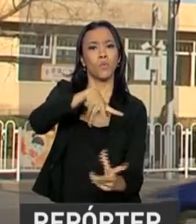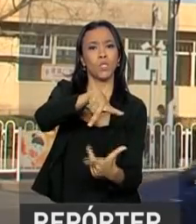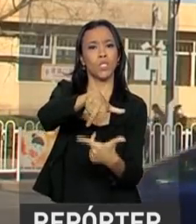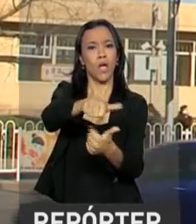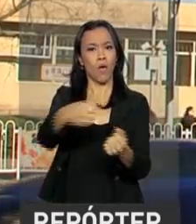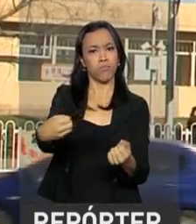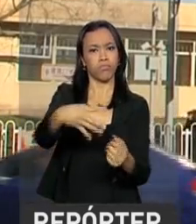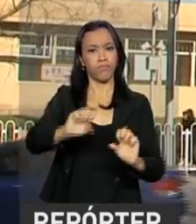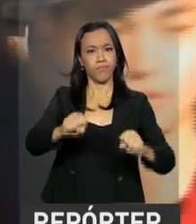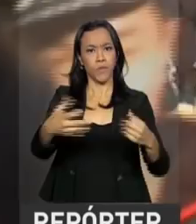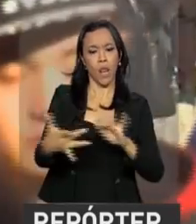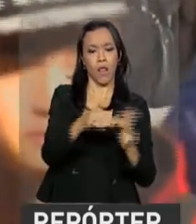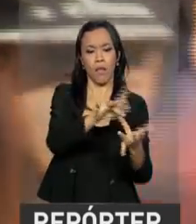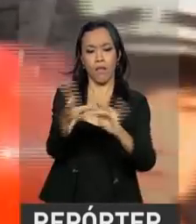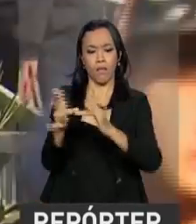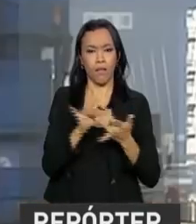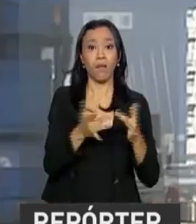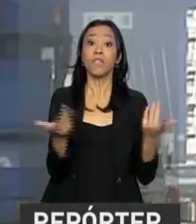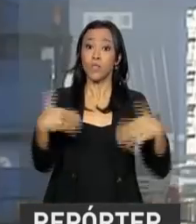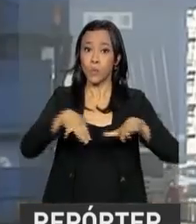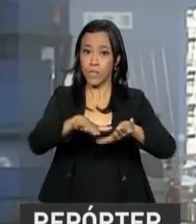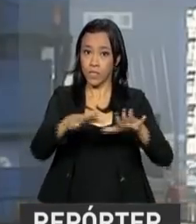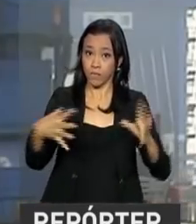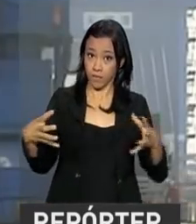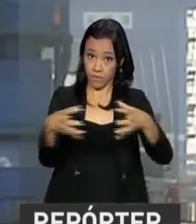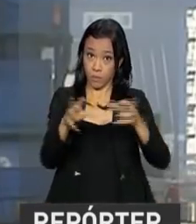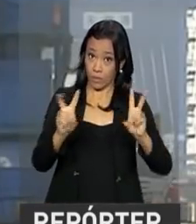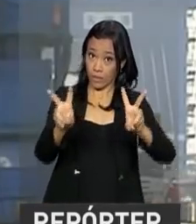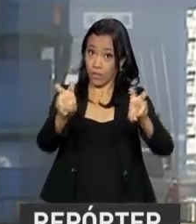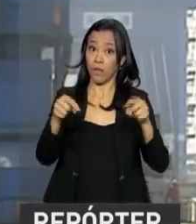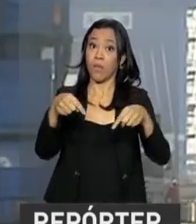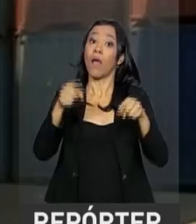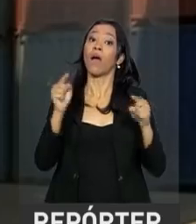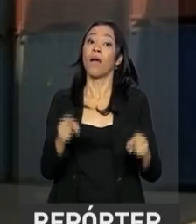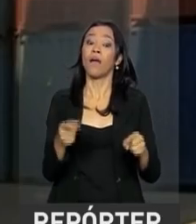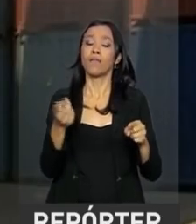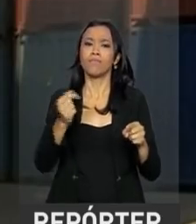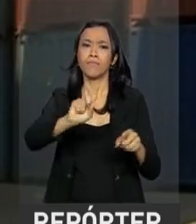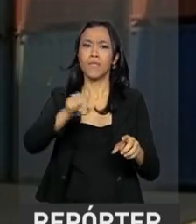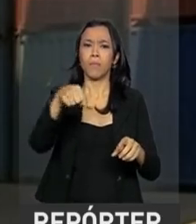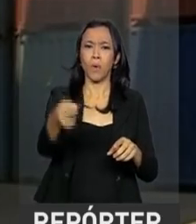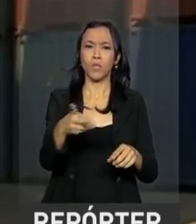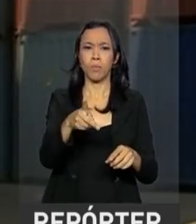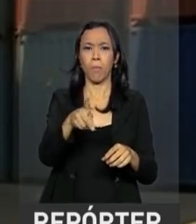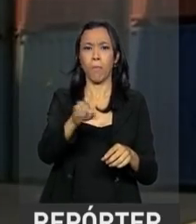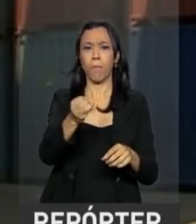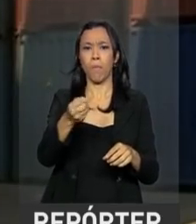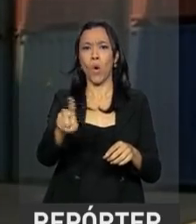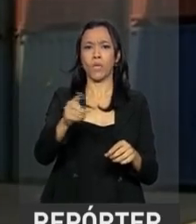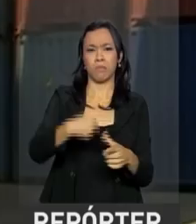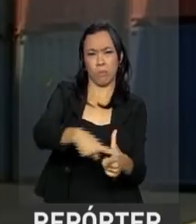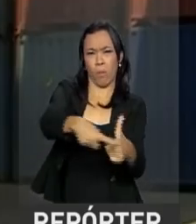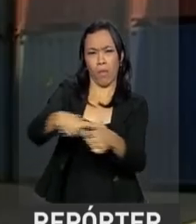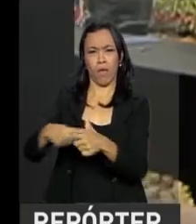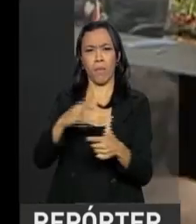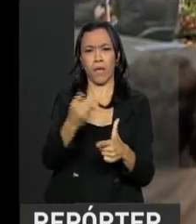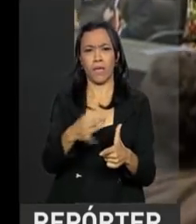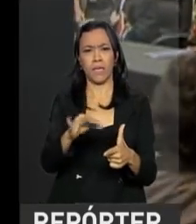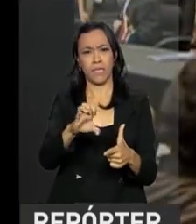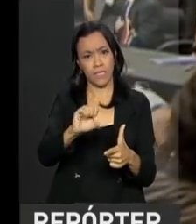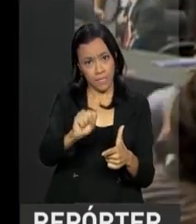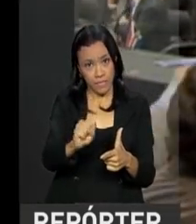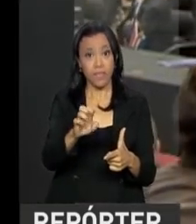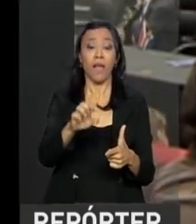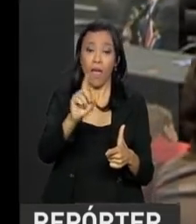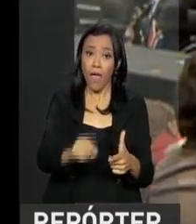revigorada, conectada e inclusiva. E a recuperação da economia mundial pós-crise global é a principal pauta. Durante